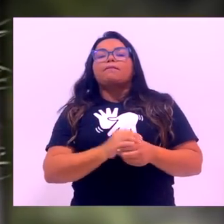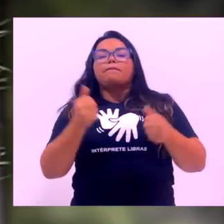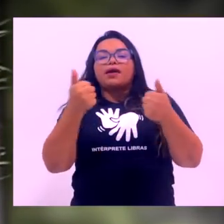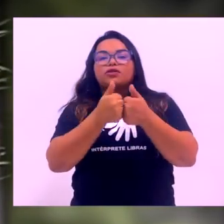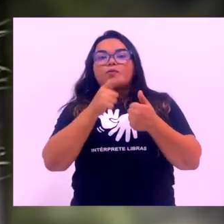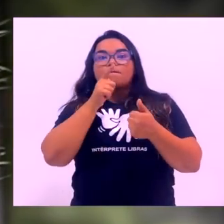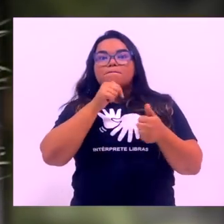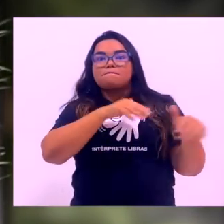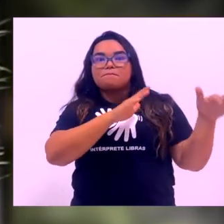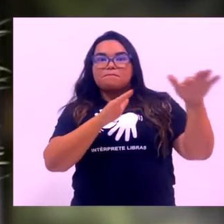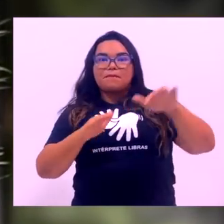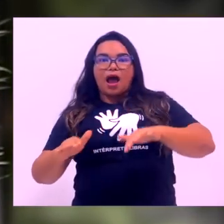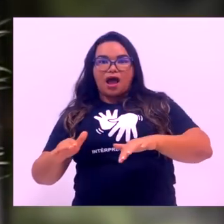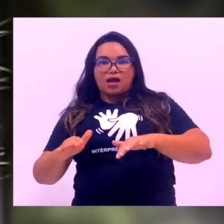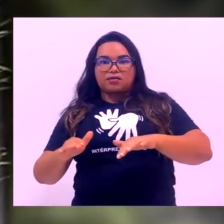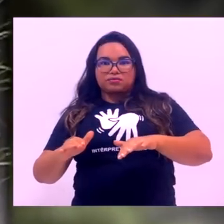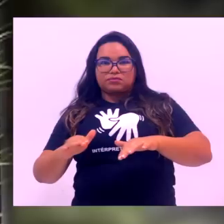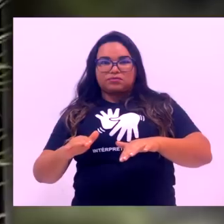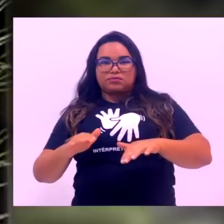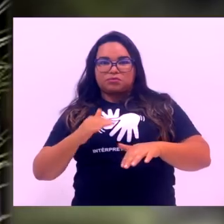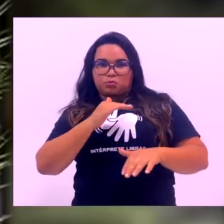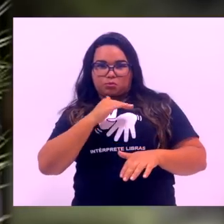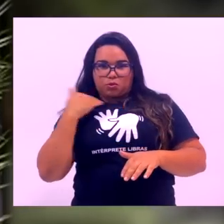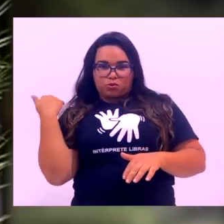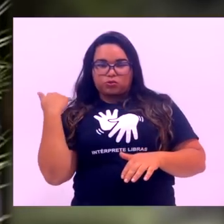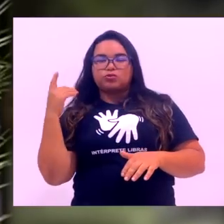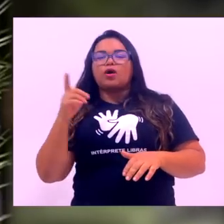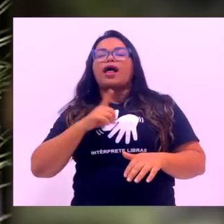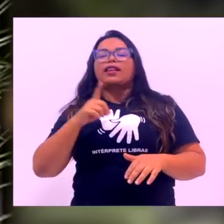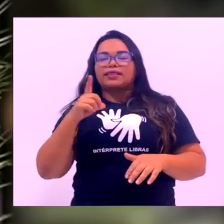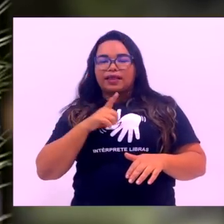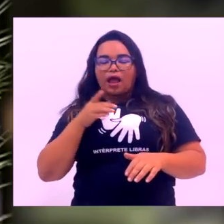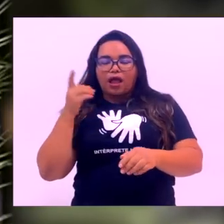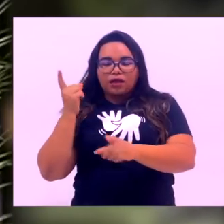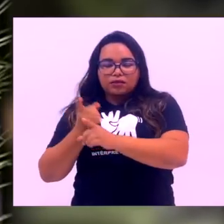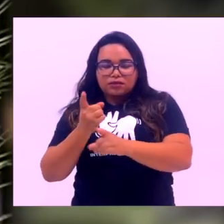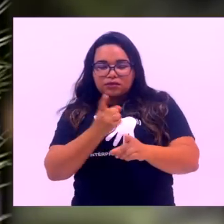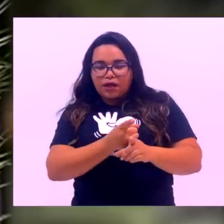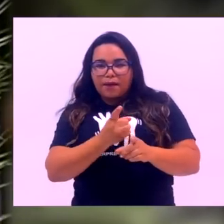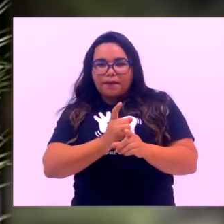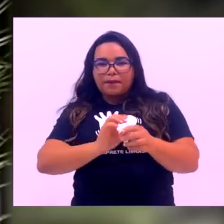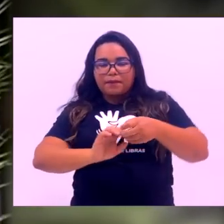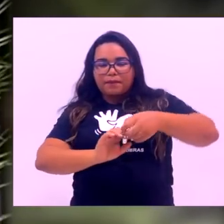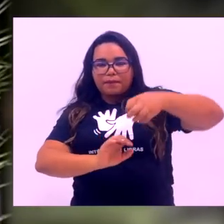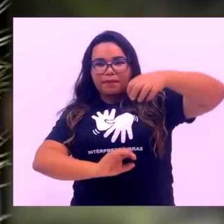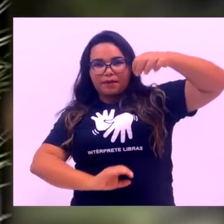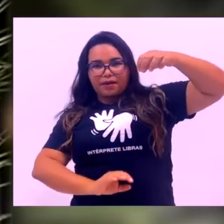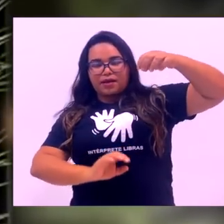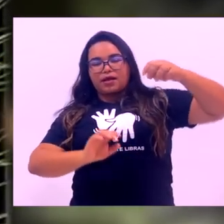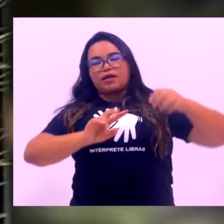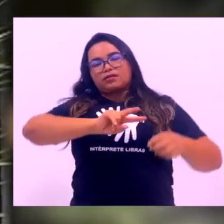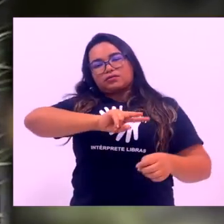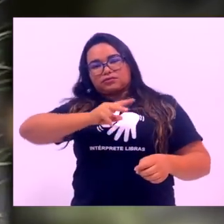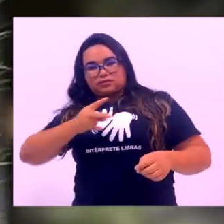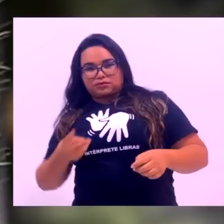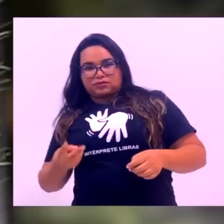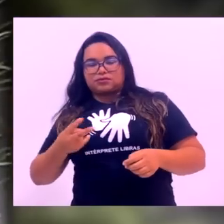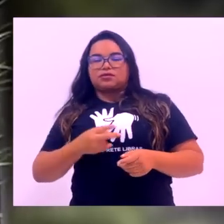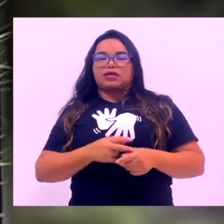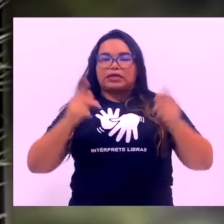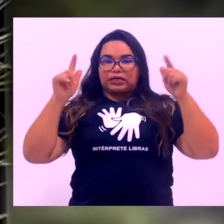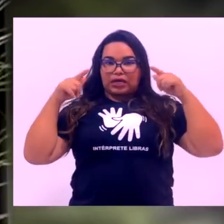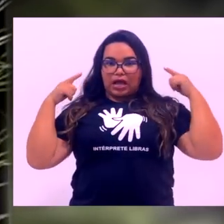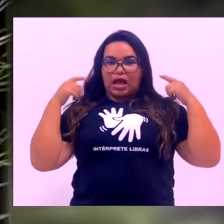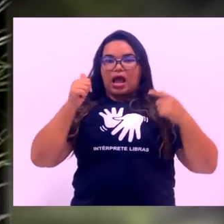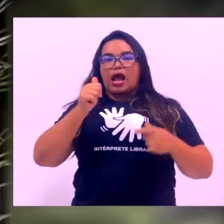Daniel, exatamente na parte em que ele muda do hebraico para o aramaico. Aquela pequena porção está ali. E quando